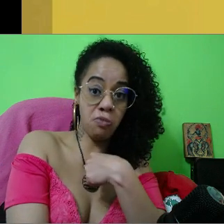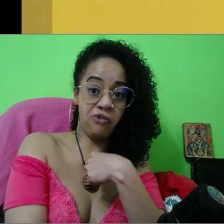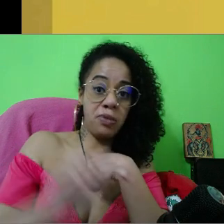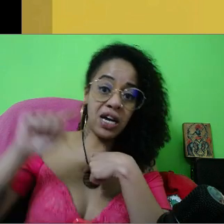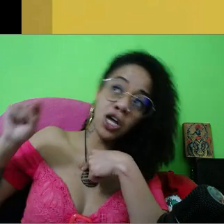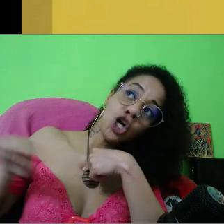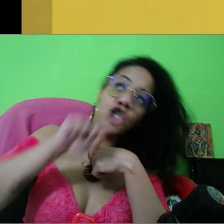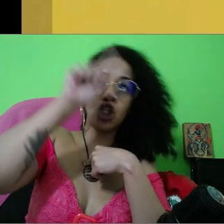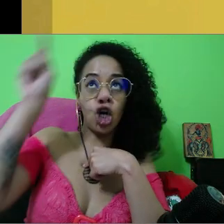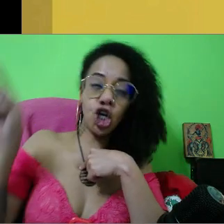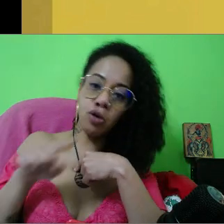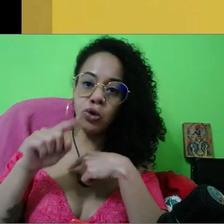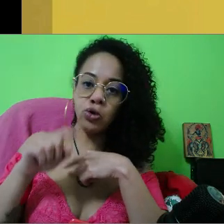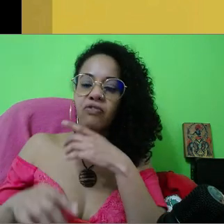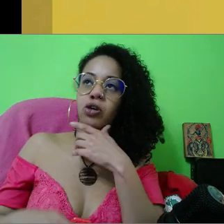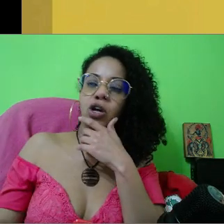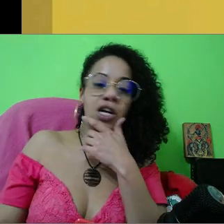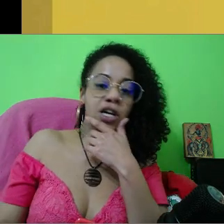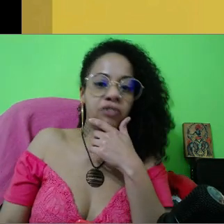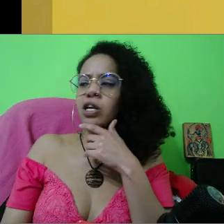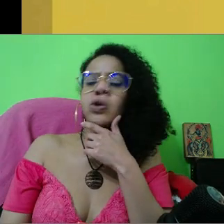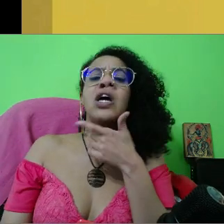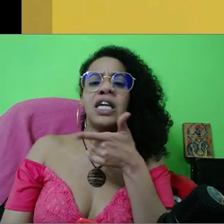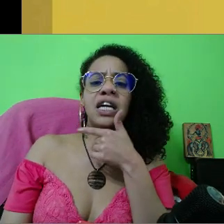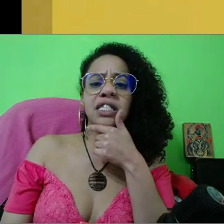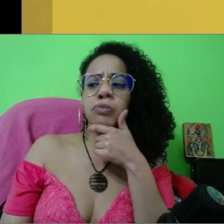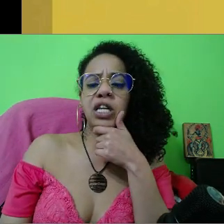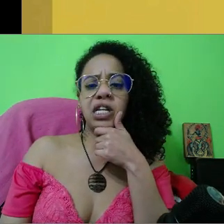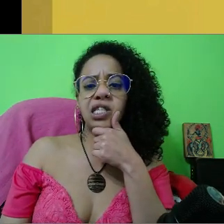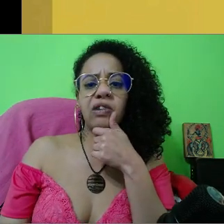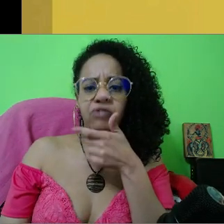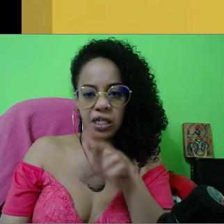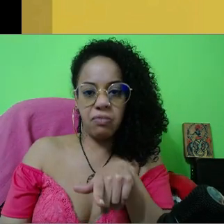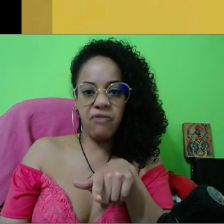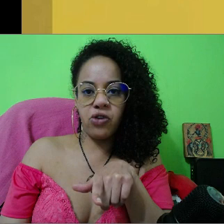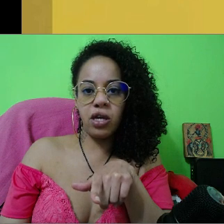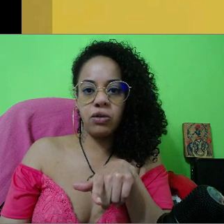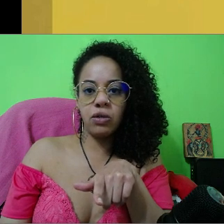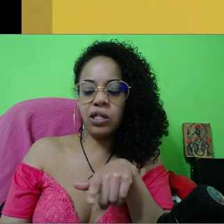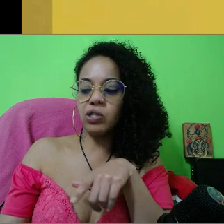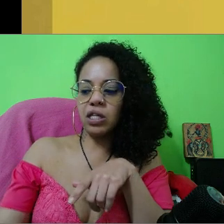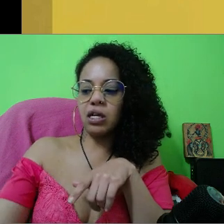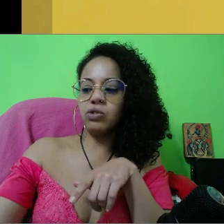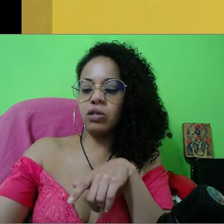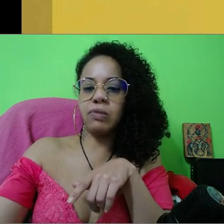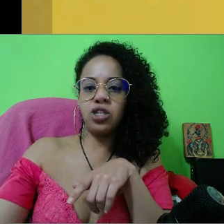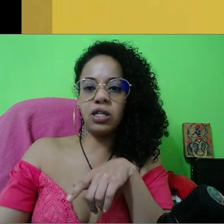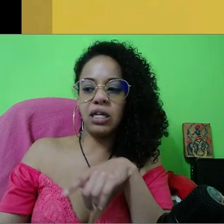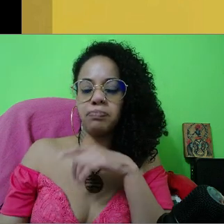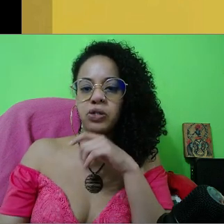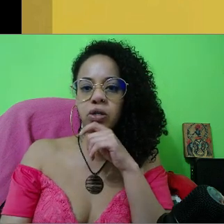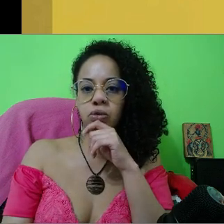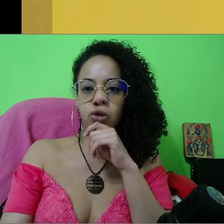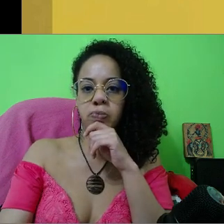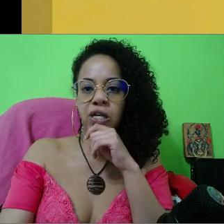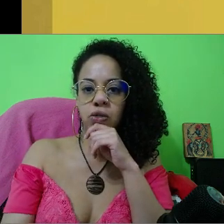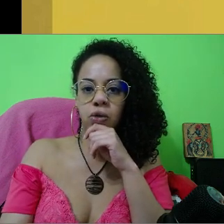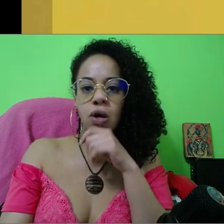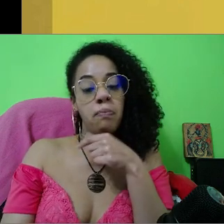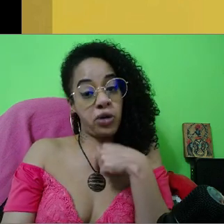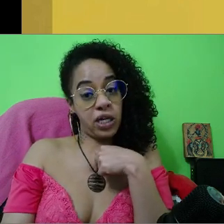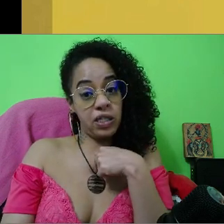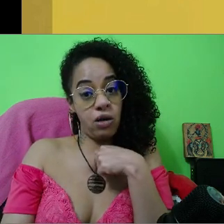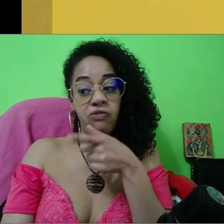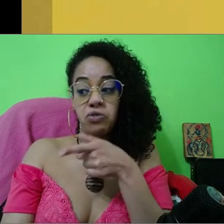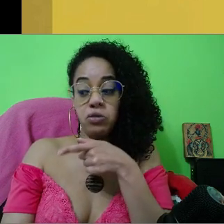se eu fui homofóbica todo mundo que ficou olhando e falando que que essa moderação vai fazer também foi então você tá acusando mais de 30 pessoas no grupo